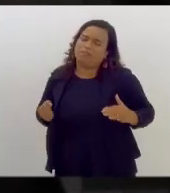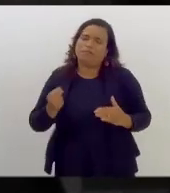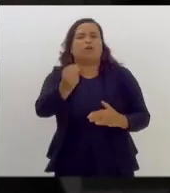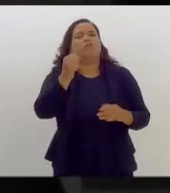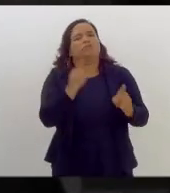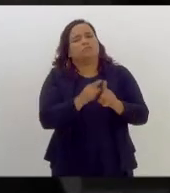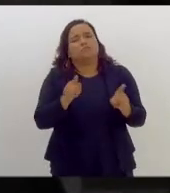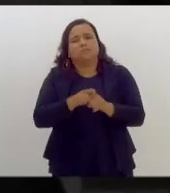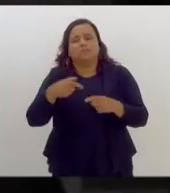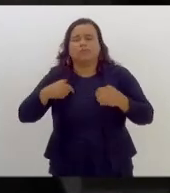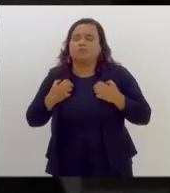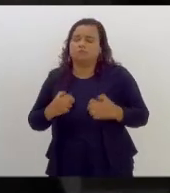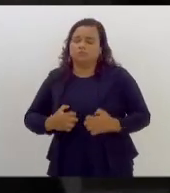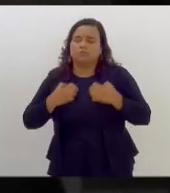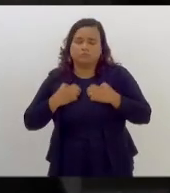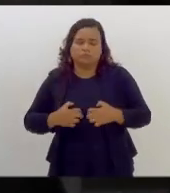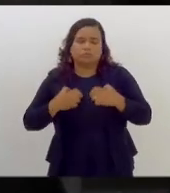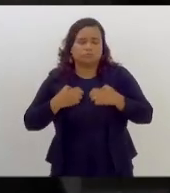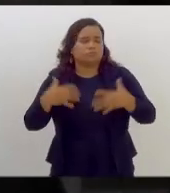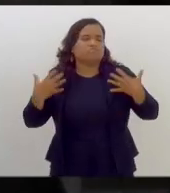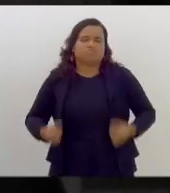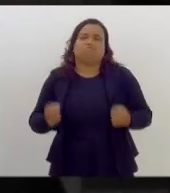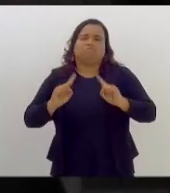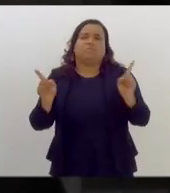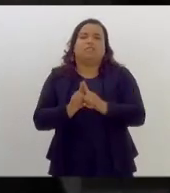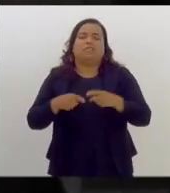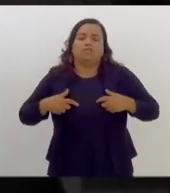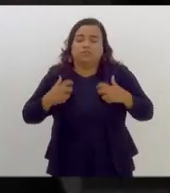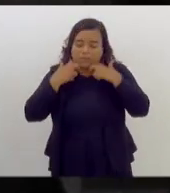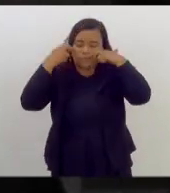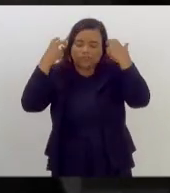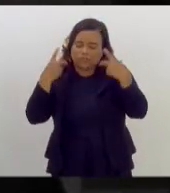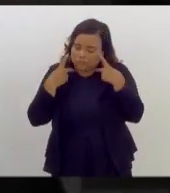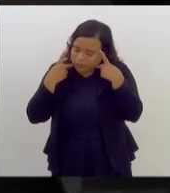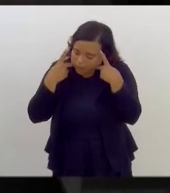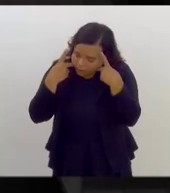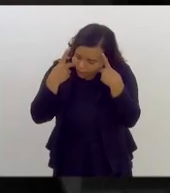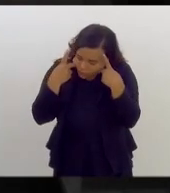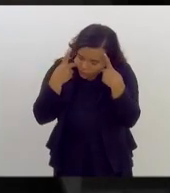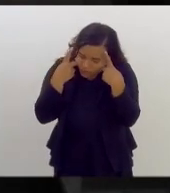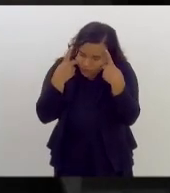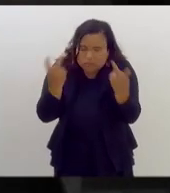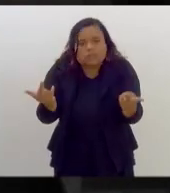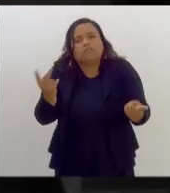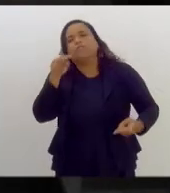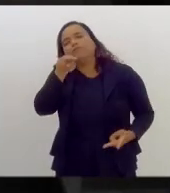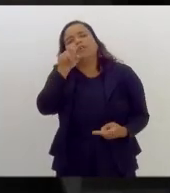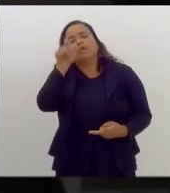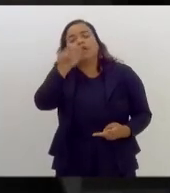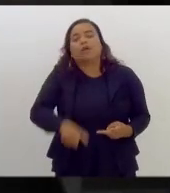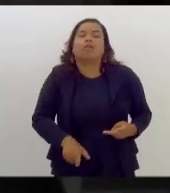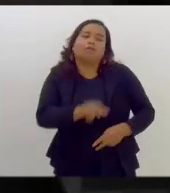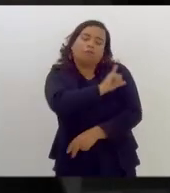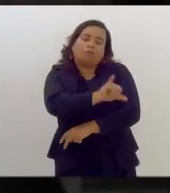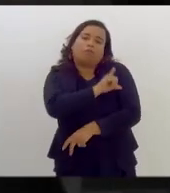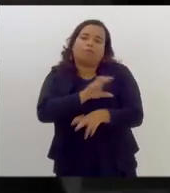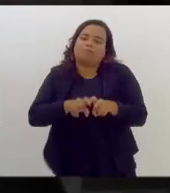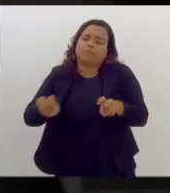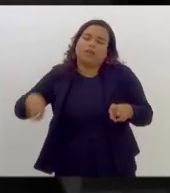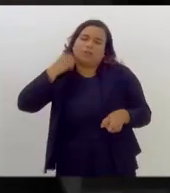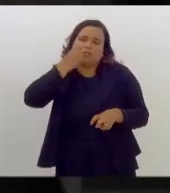minha indignação e a minha vergonha e constrangimento por ver que o Rio de Janeiro tem na sua bancada do